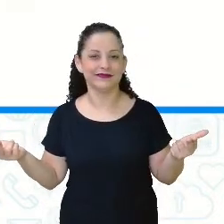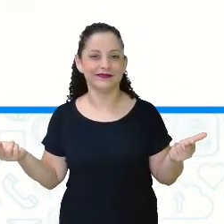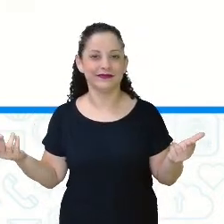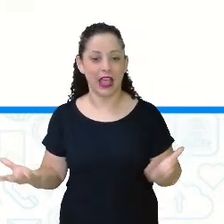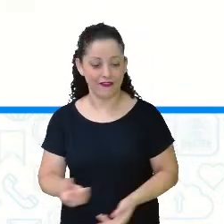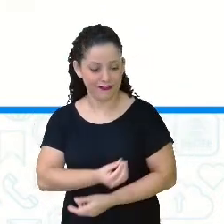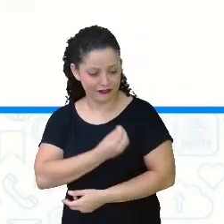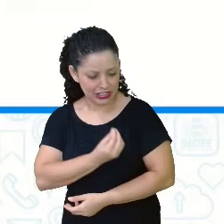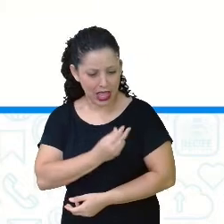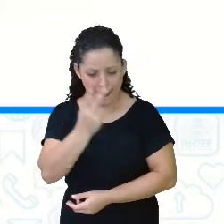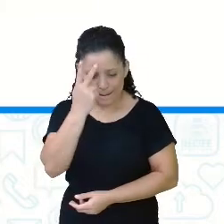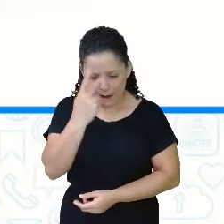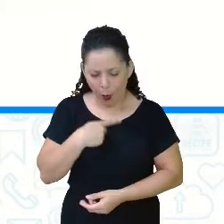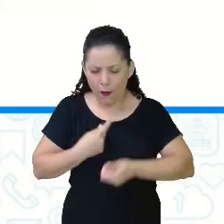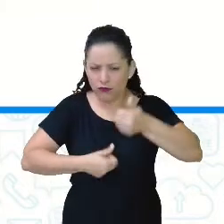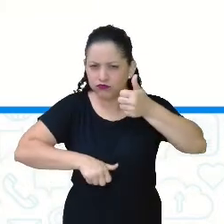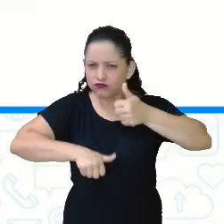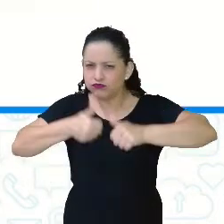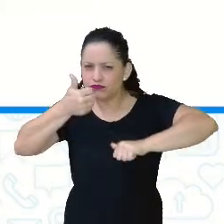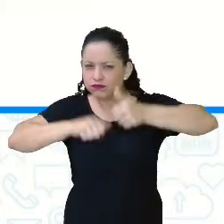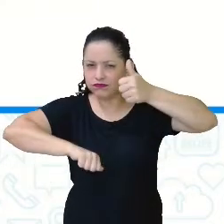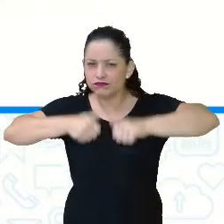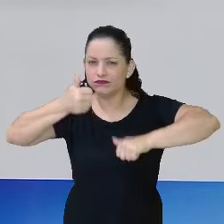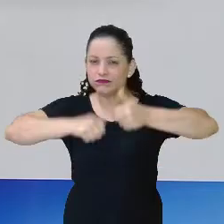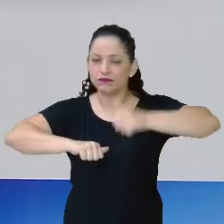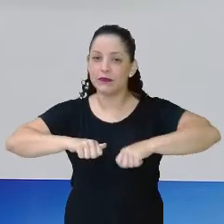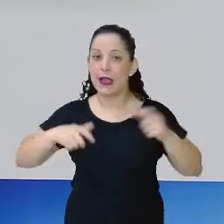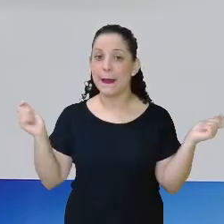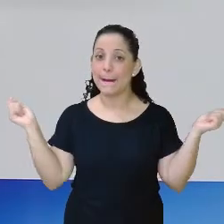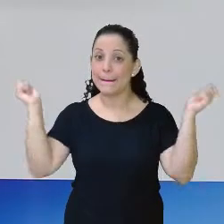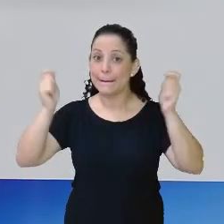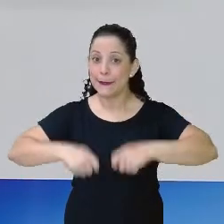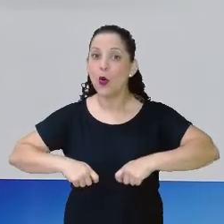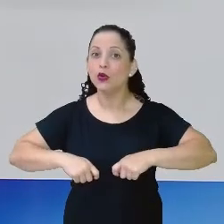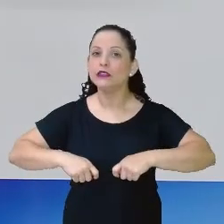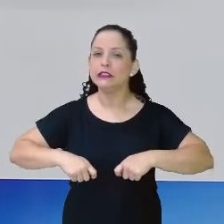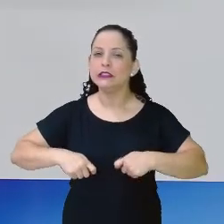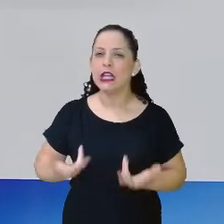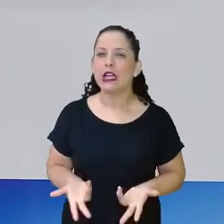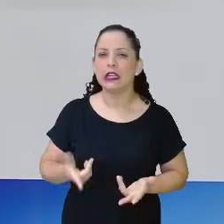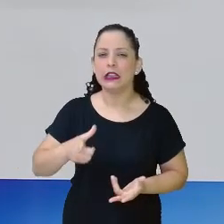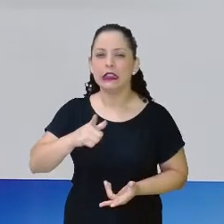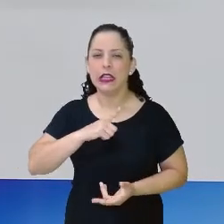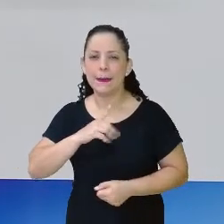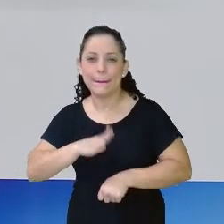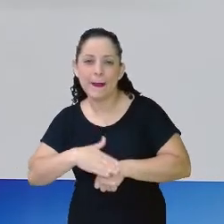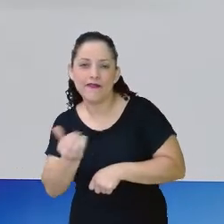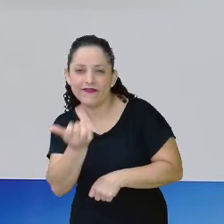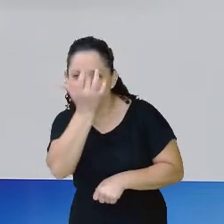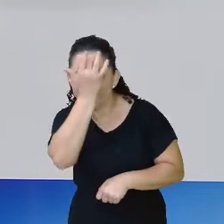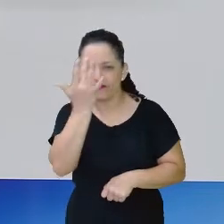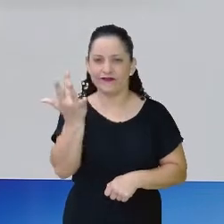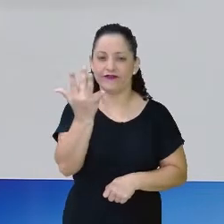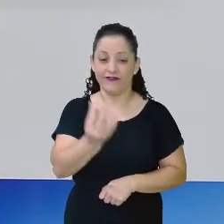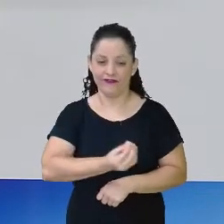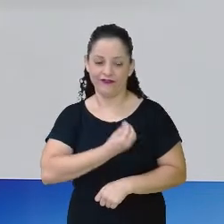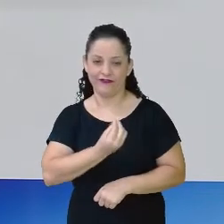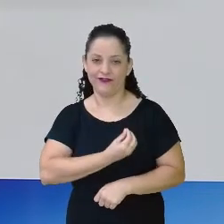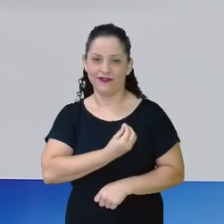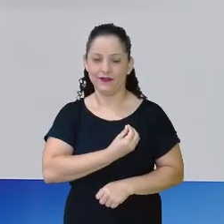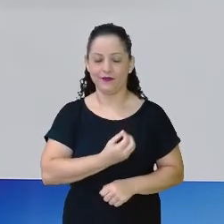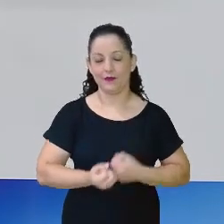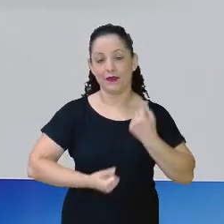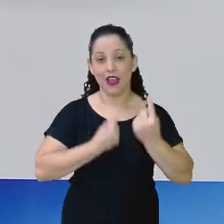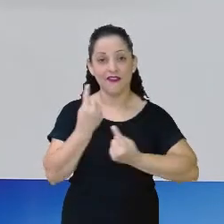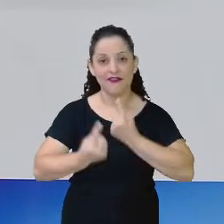sua própria vida e, assim, poderia lidar melhor com o cotidiano. Às vezes, o dia a dia não é nem tão simples,